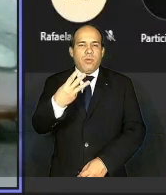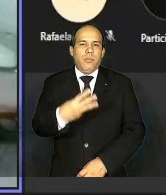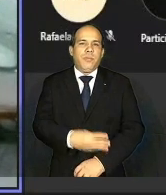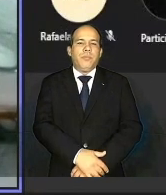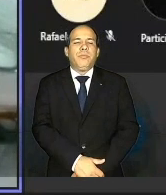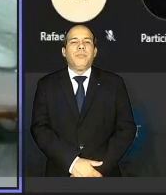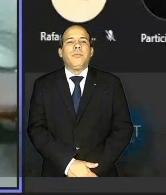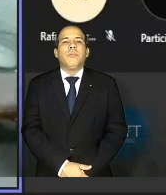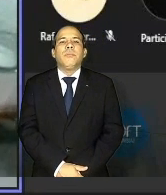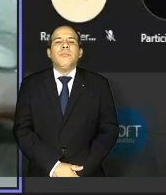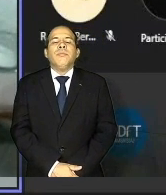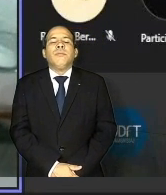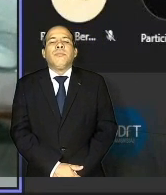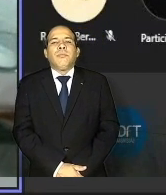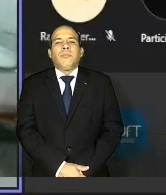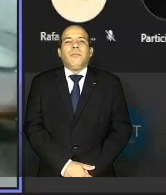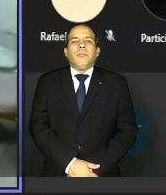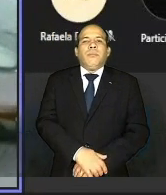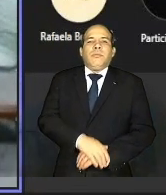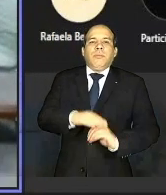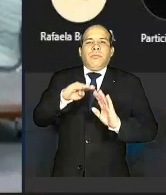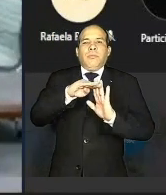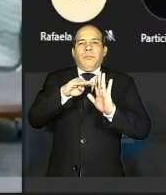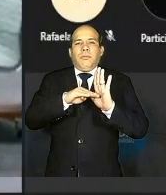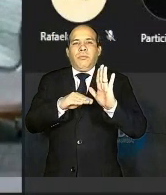Bem, chama a julgamento o item 23